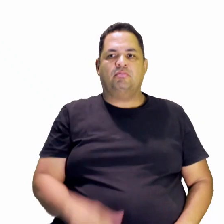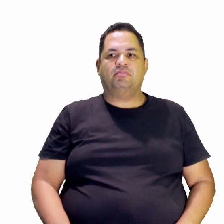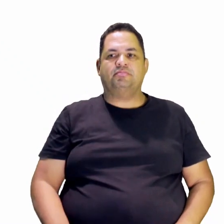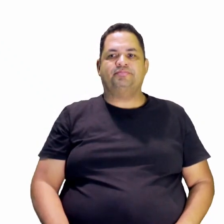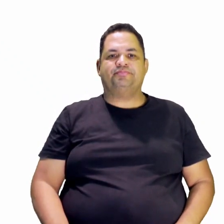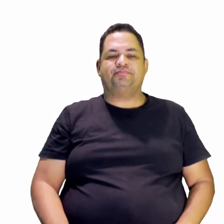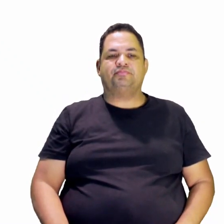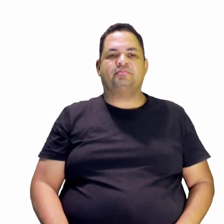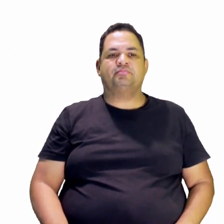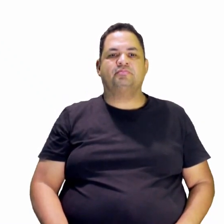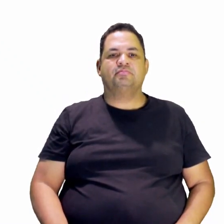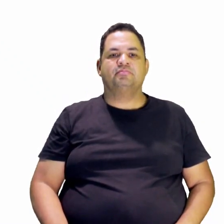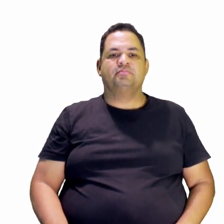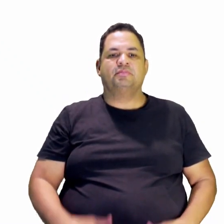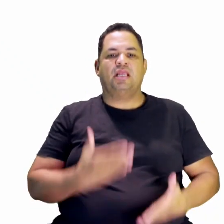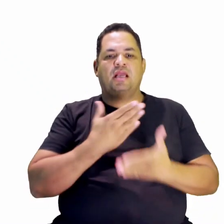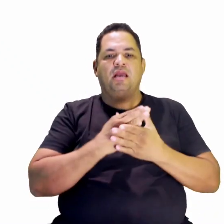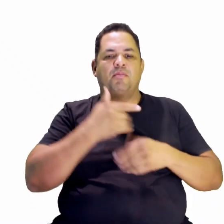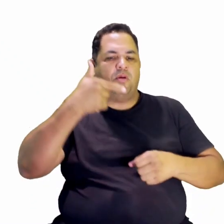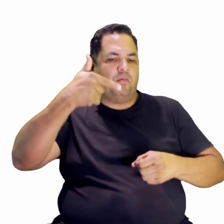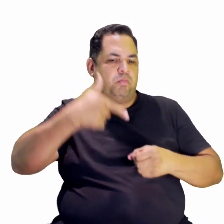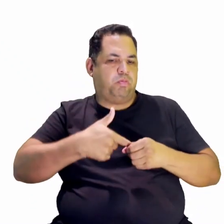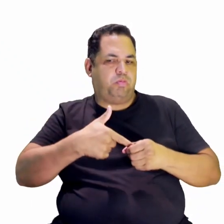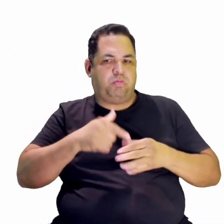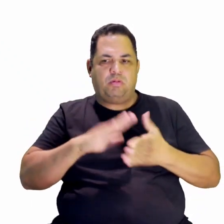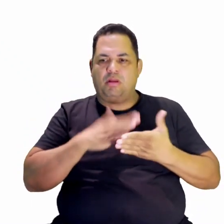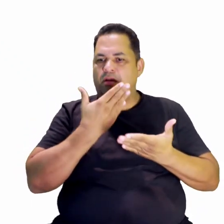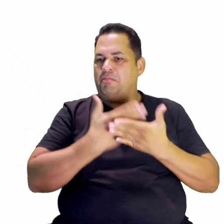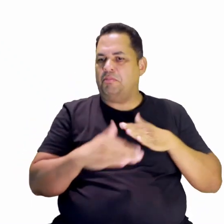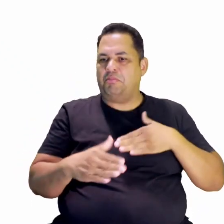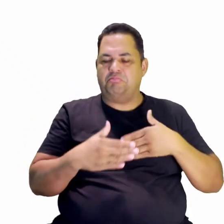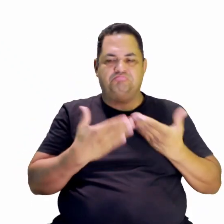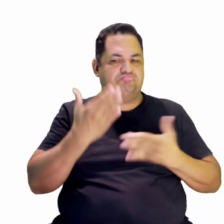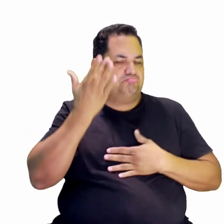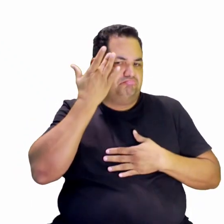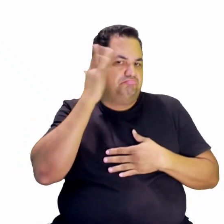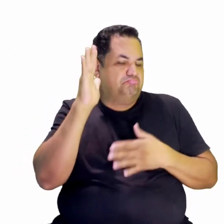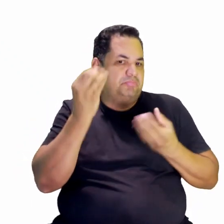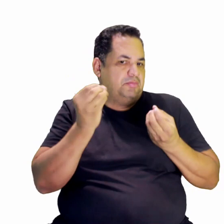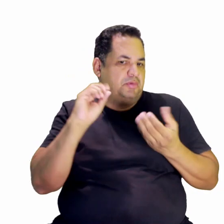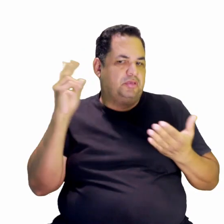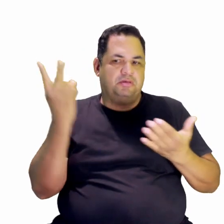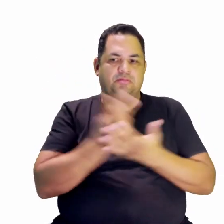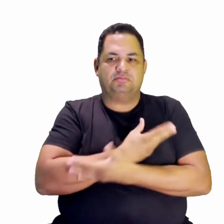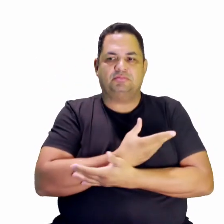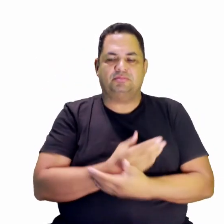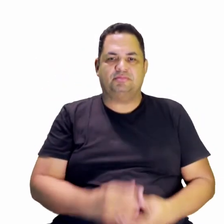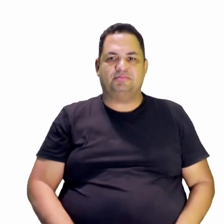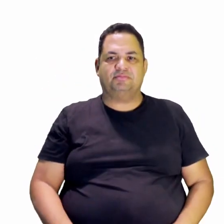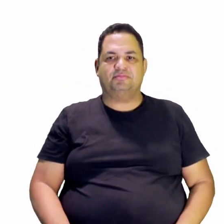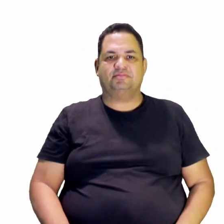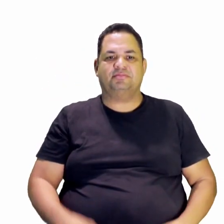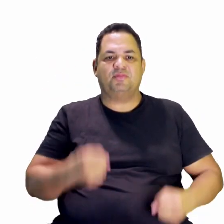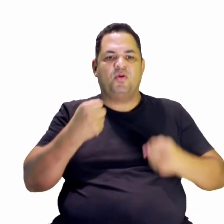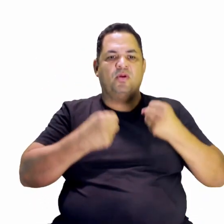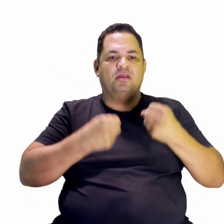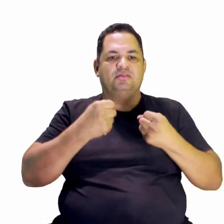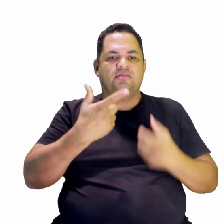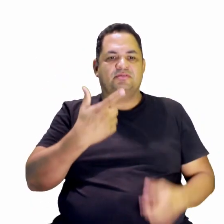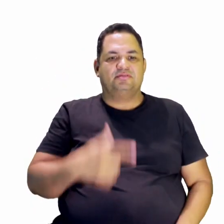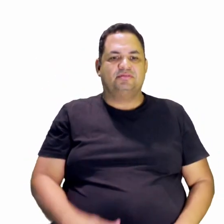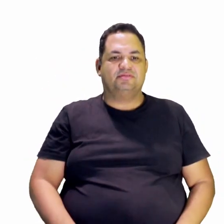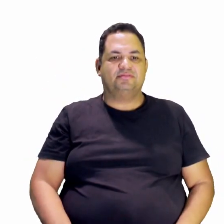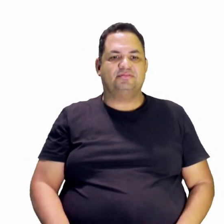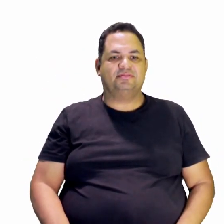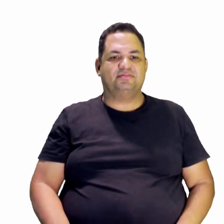ter dado algum. Acabou o combustível, deu alguma pane no carro. Claro, isso aí não está em questão, né? Olha o cachorrinho lá, ó.